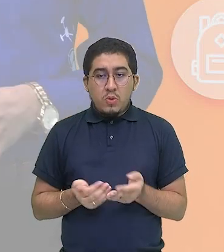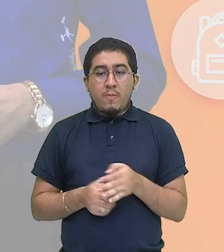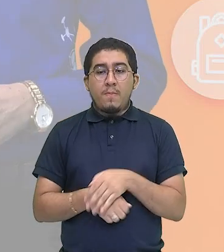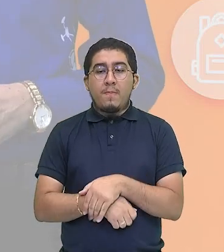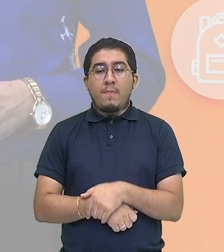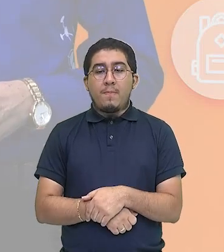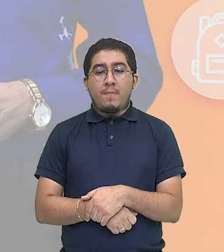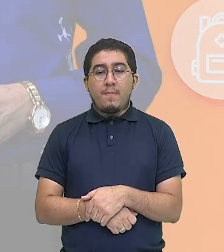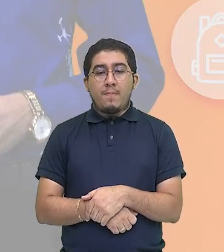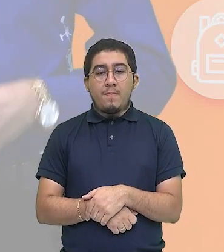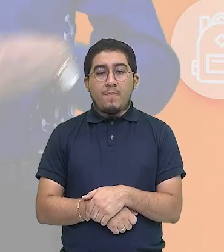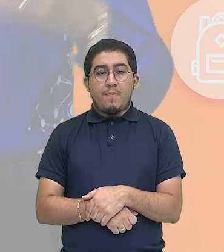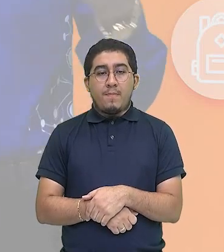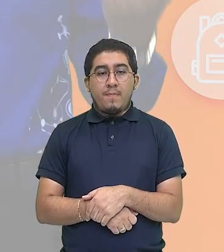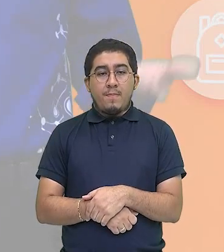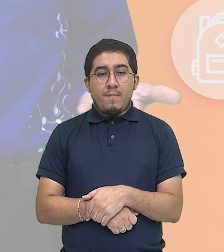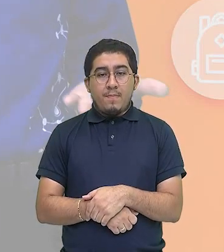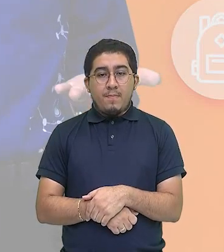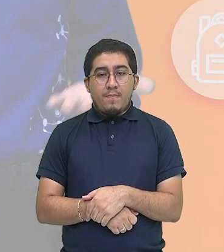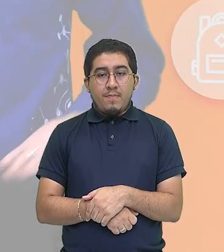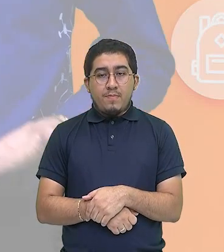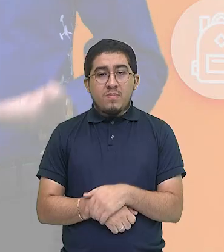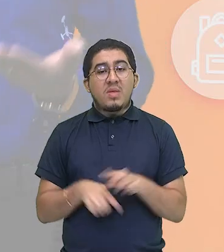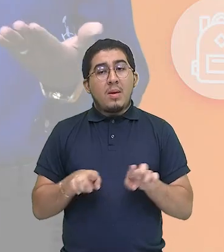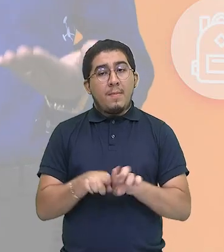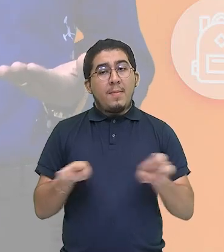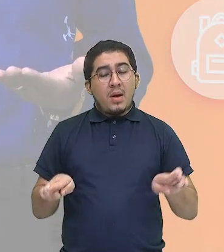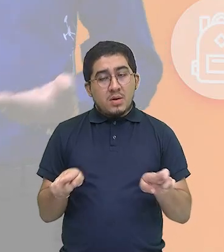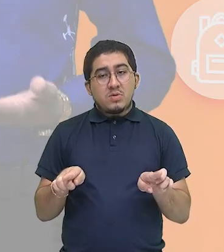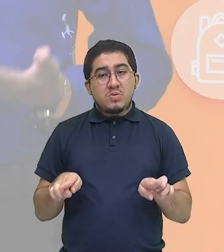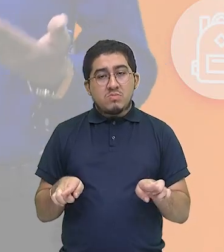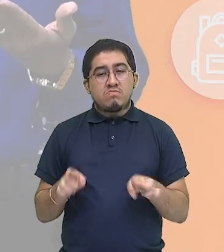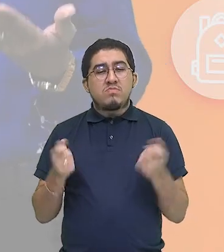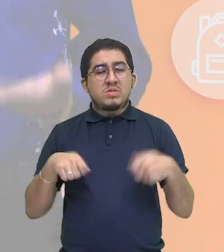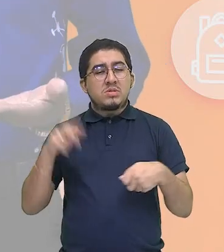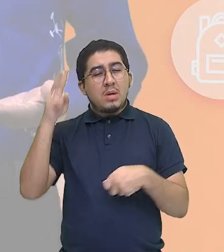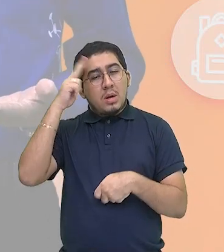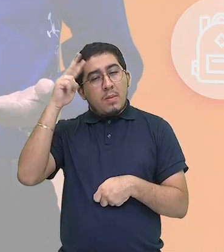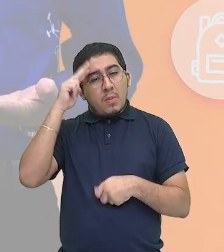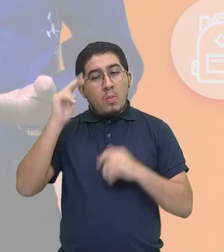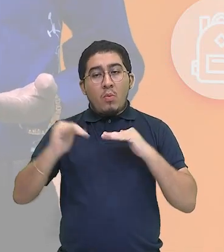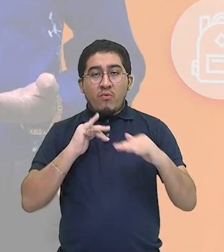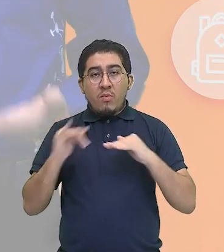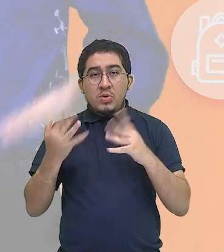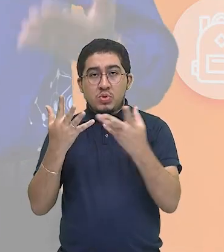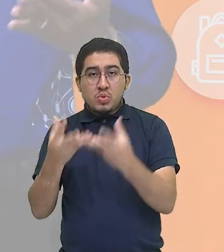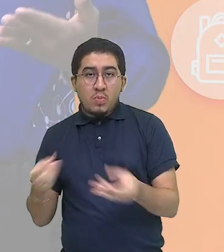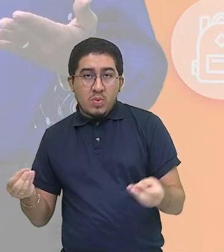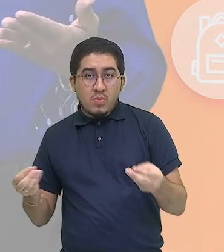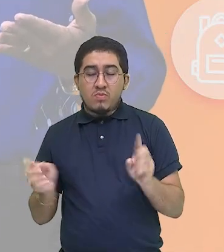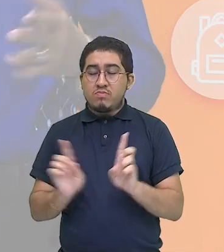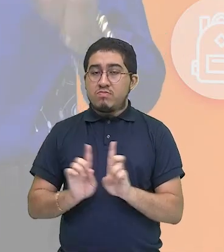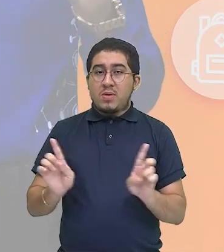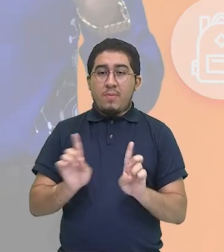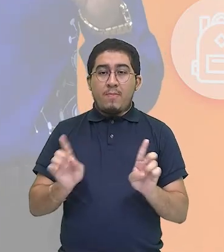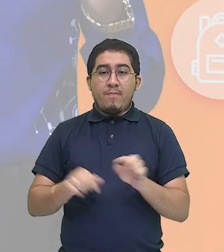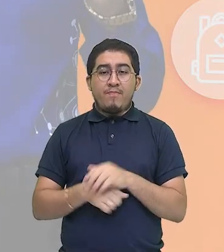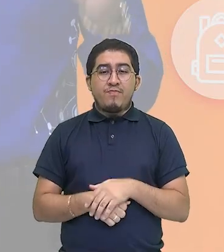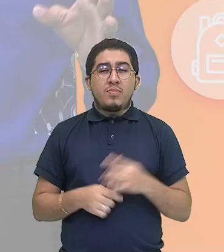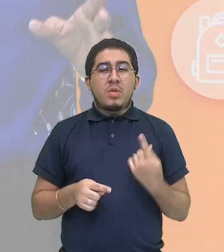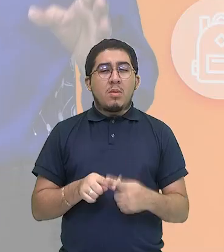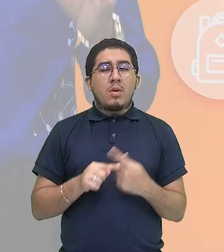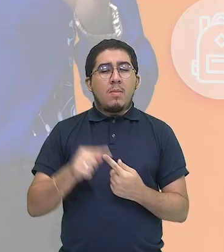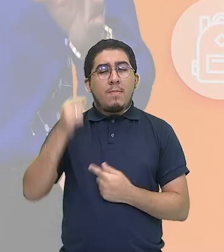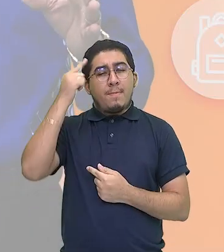nos dias atuais. Mas nem por isso os movimentos eles deixam de existir, porque, vou chamar